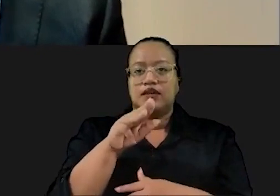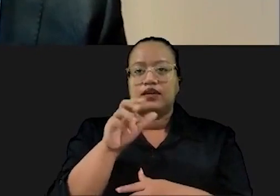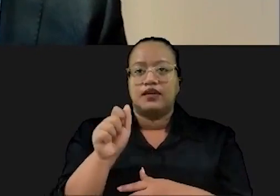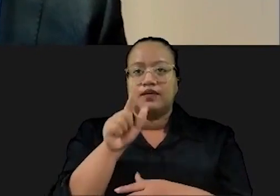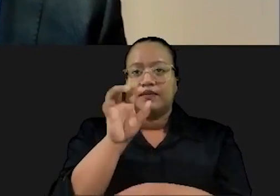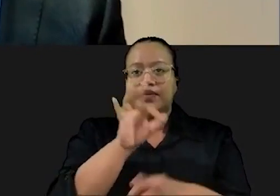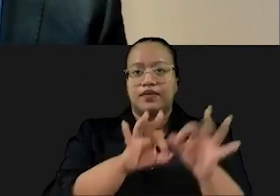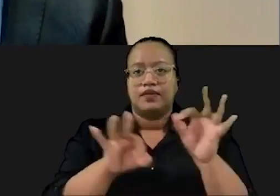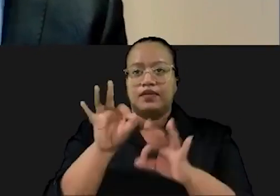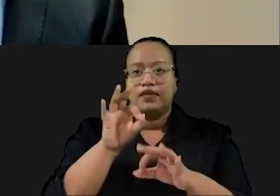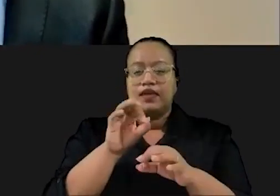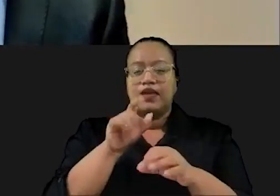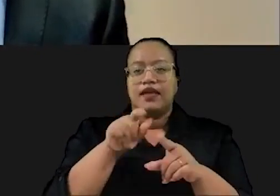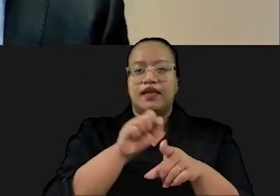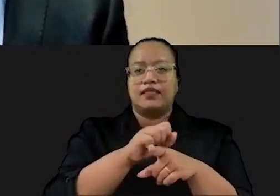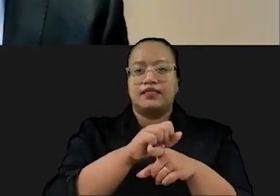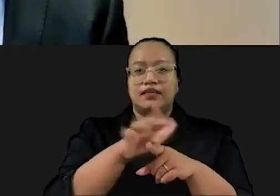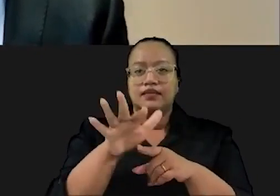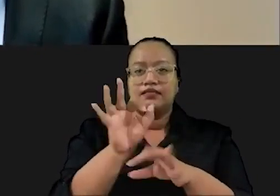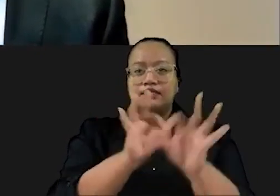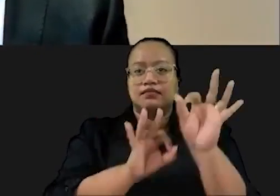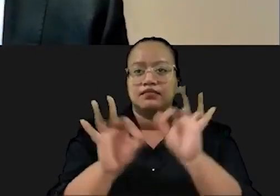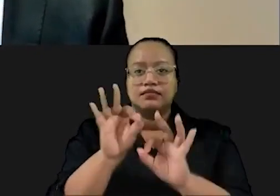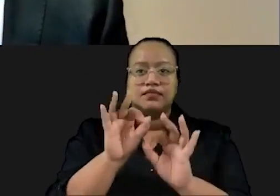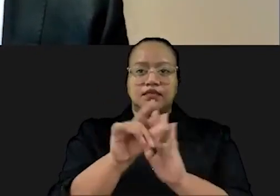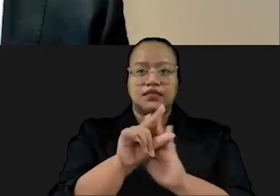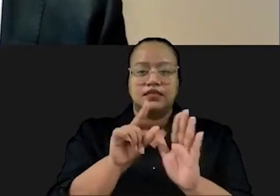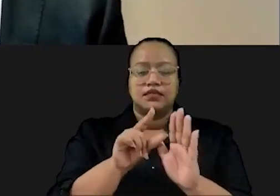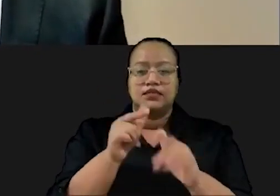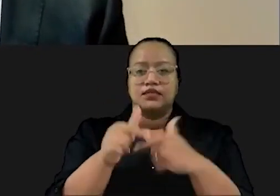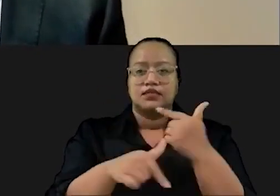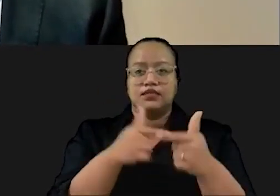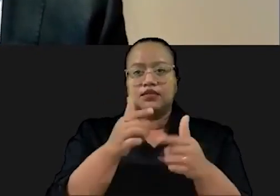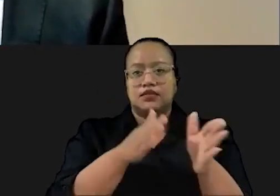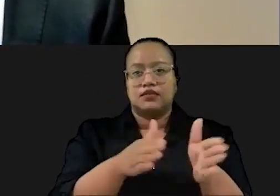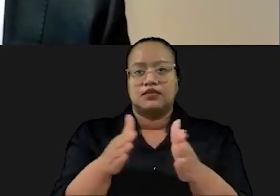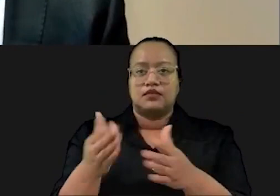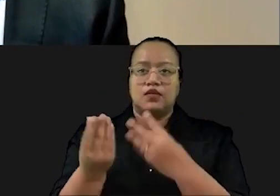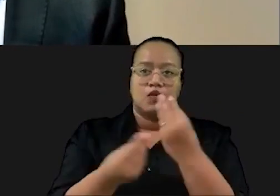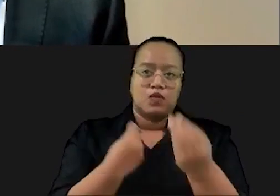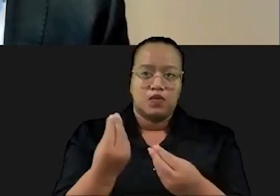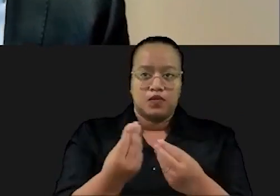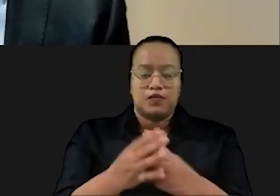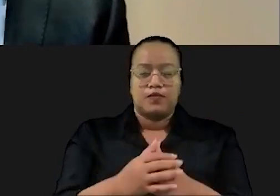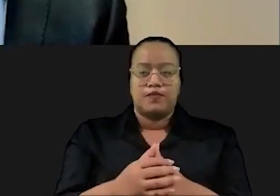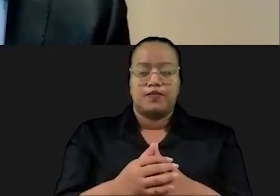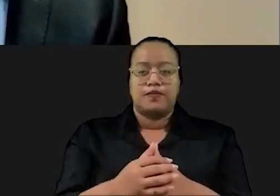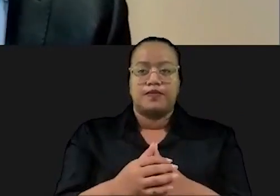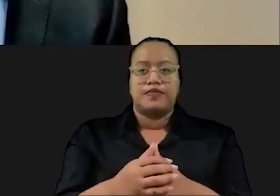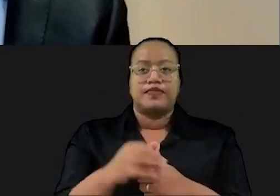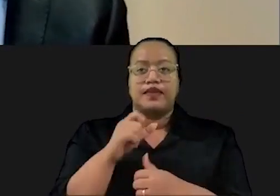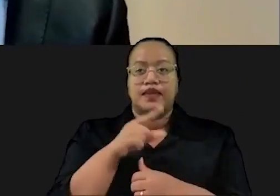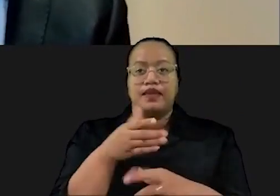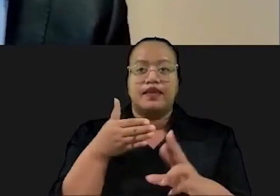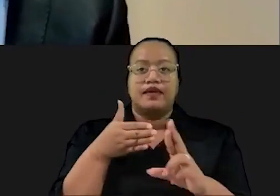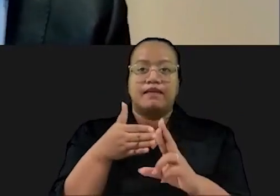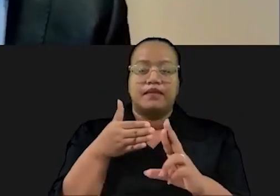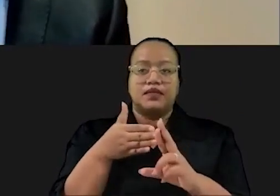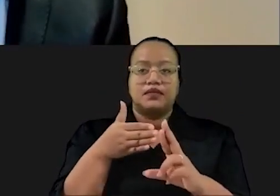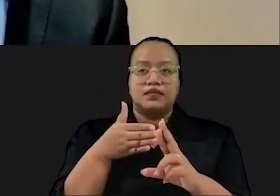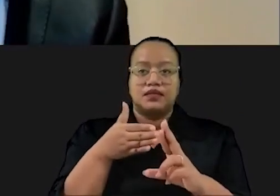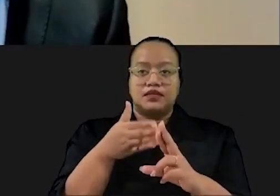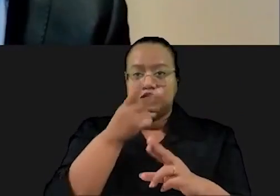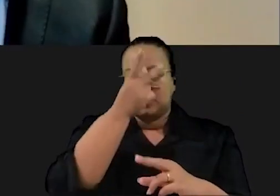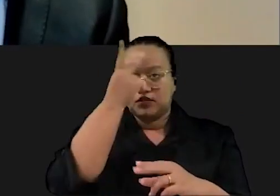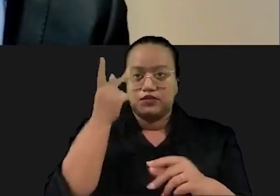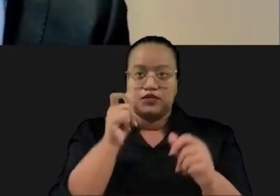processos de trabalho. Processos de trabalho são representações daquilo que as pessoas fazem,